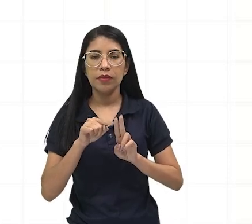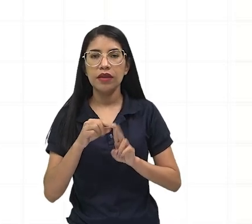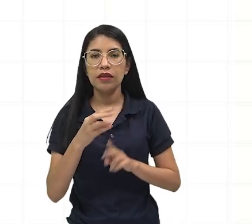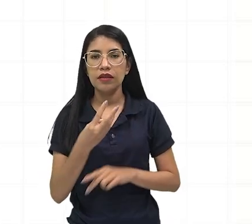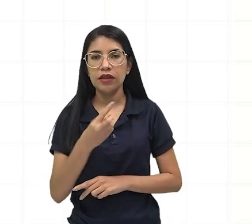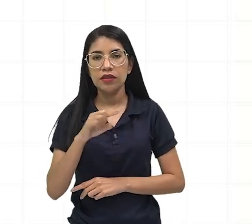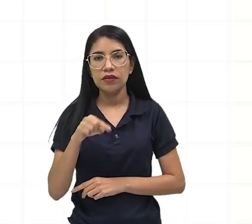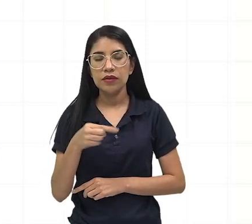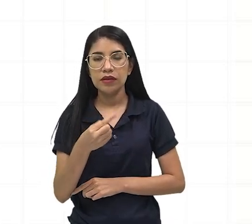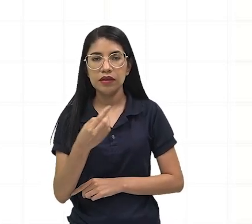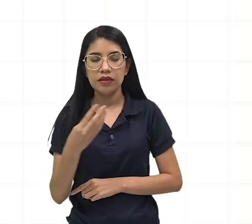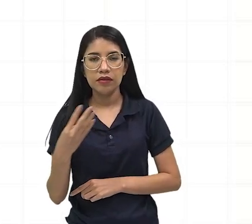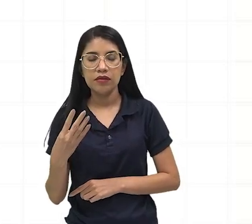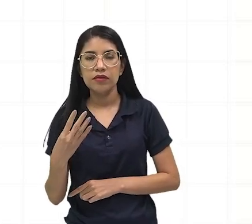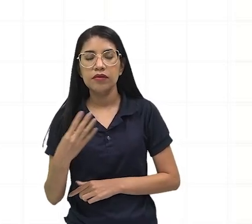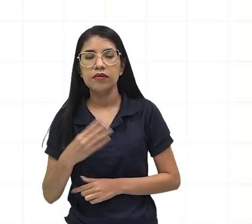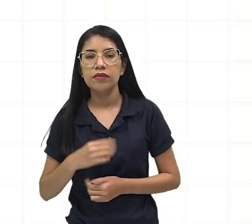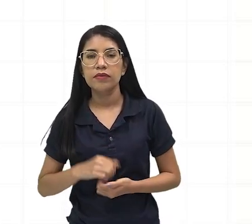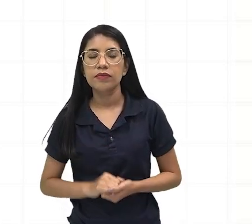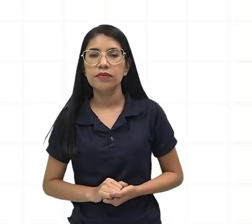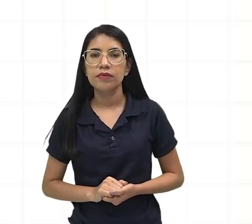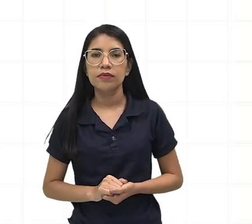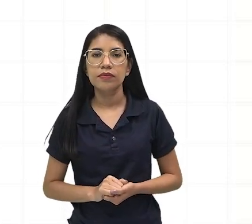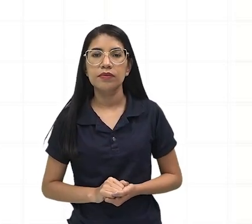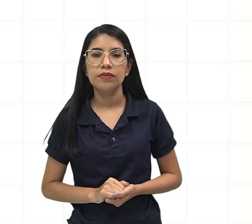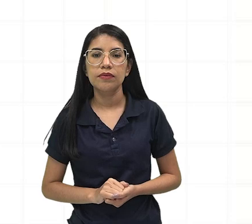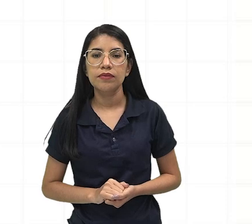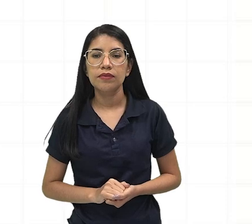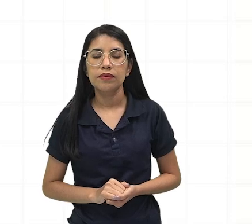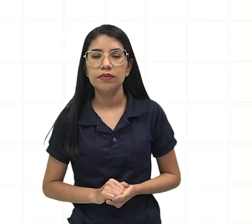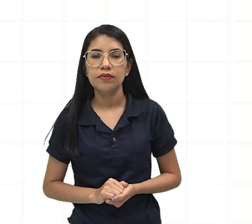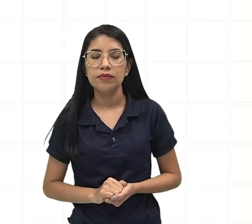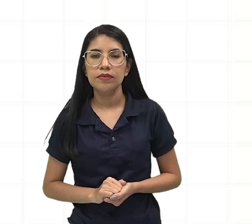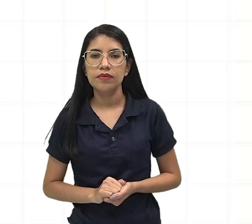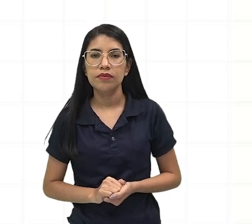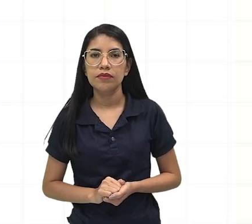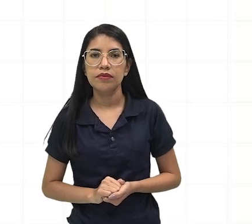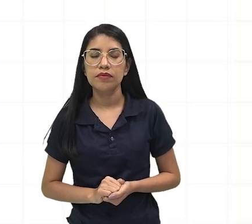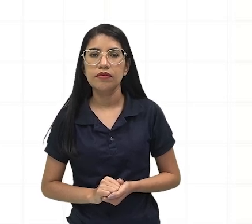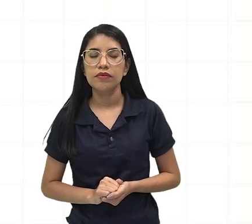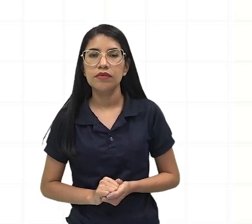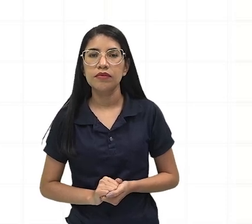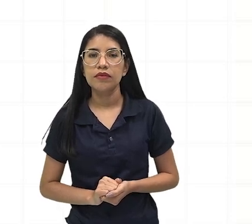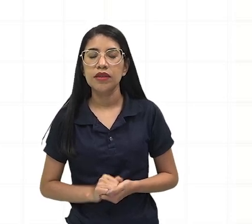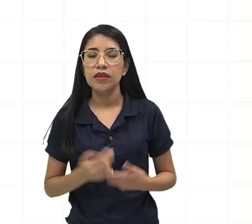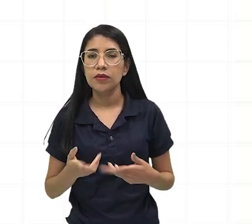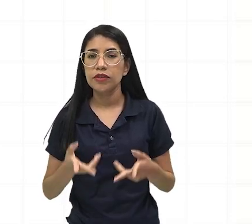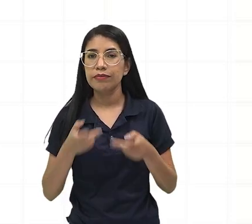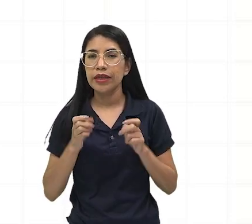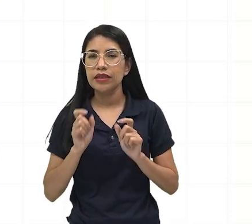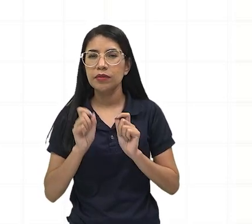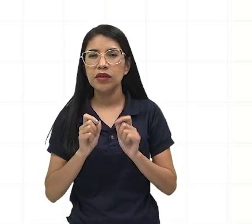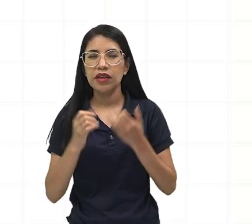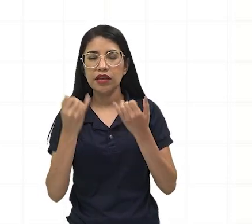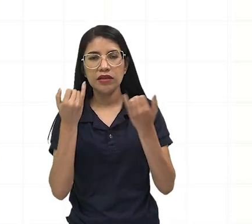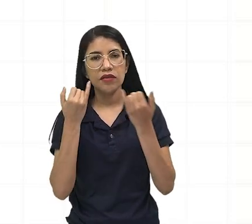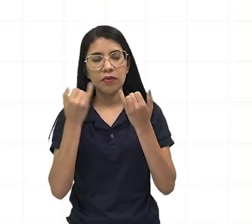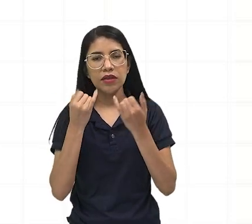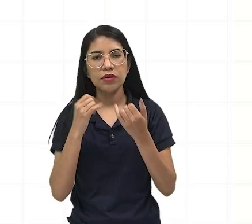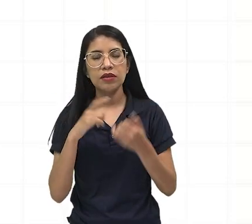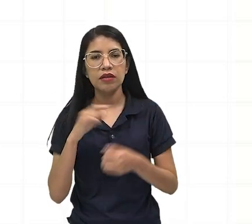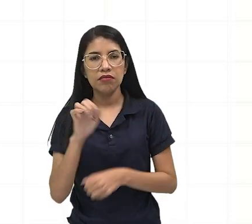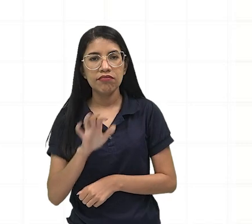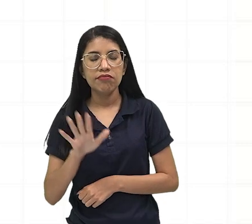casas decimais, então 3,14. Muito bem, o que nós já podemos verificar aqui, né?